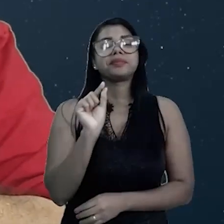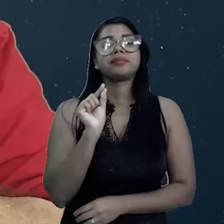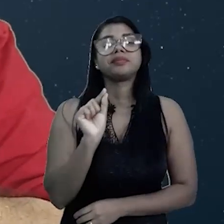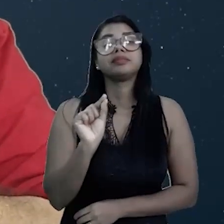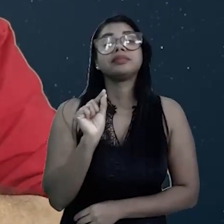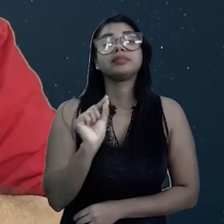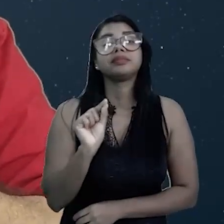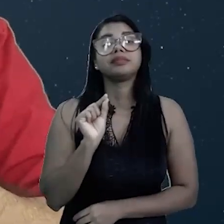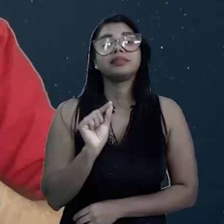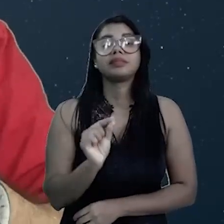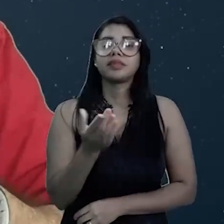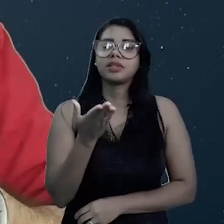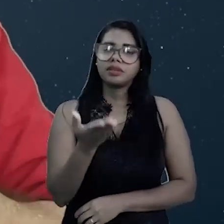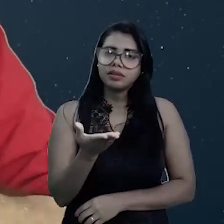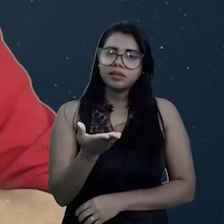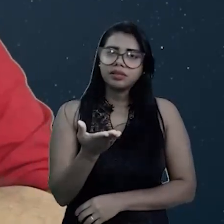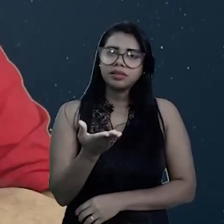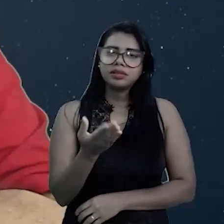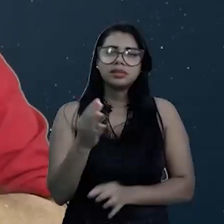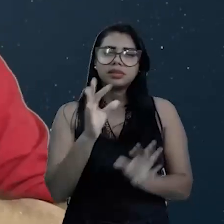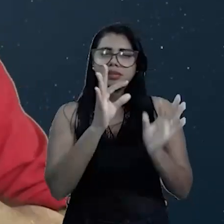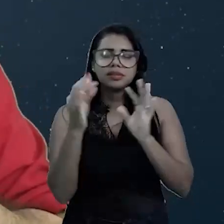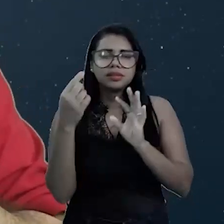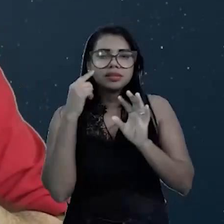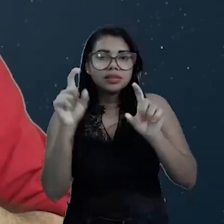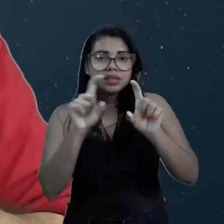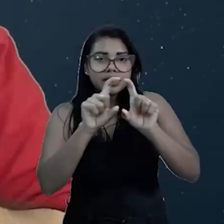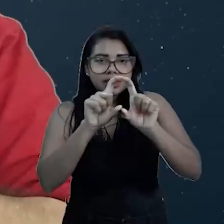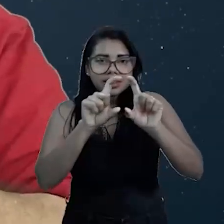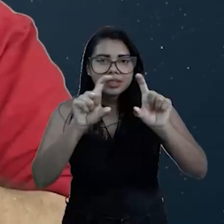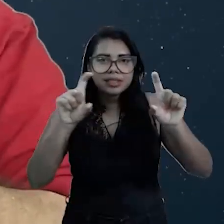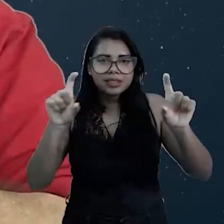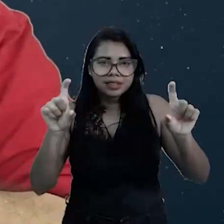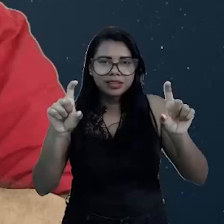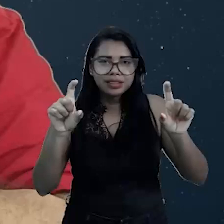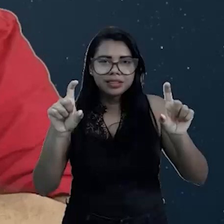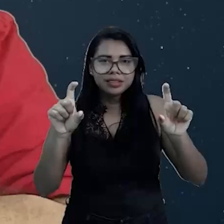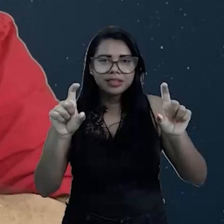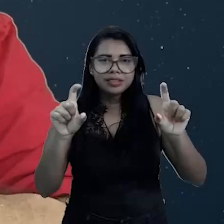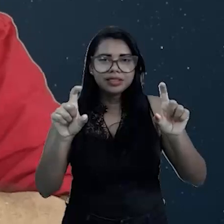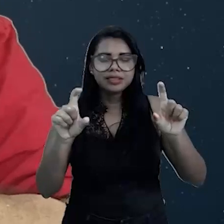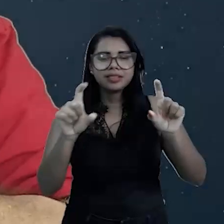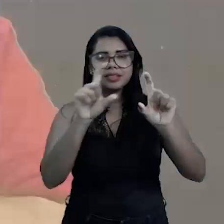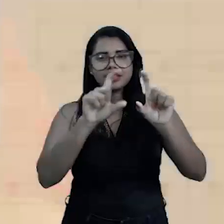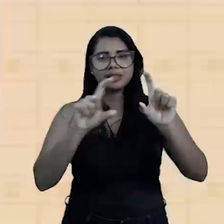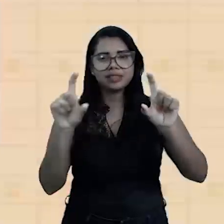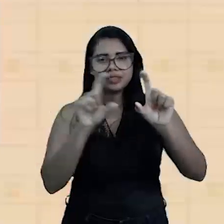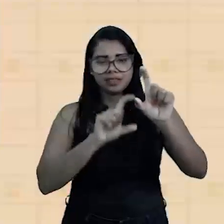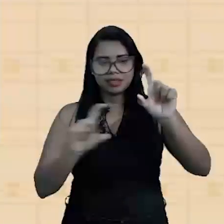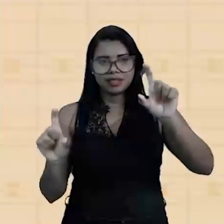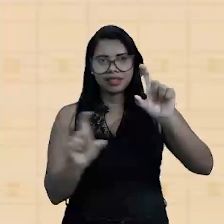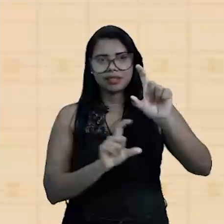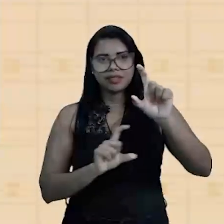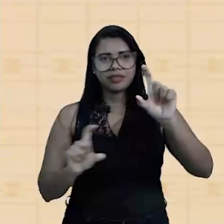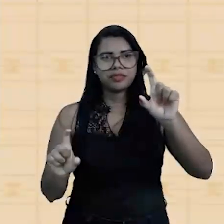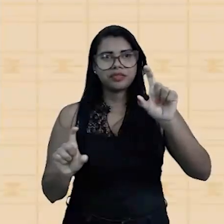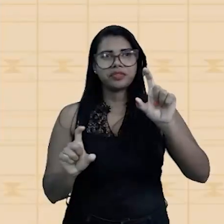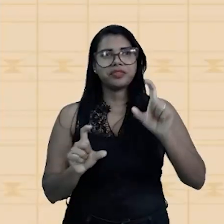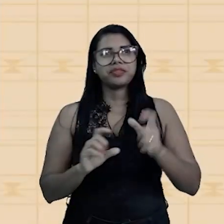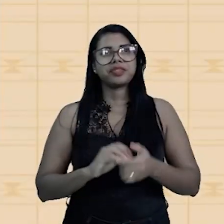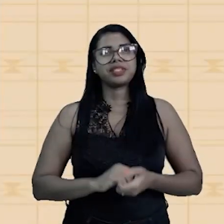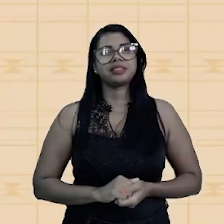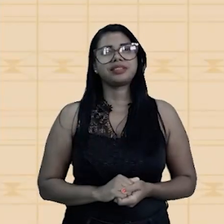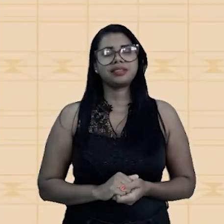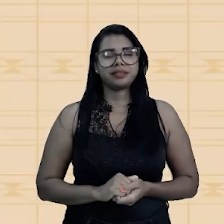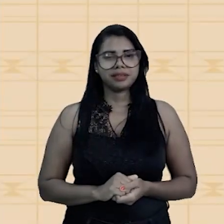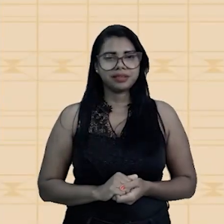você encontra nas frases, nos versos, já está dizendo construção. Então, tem a ver com a